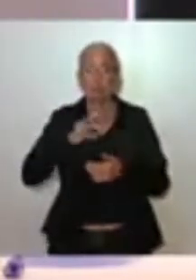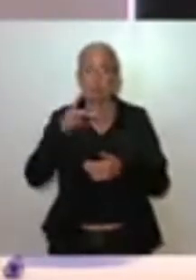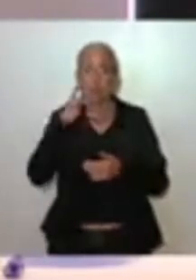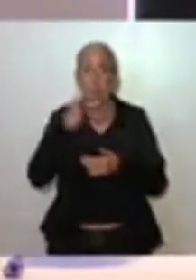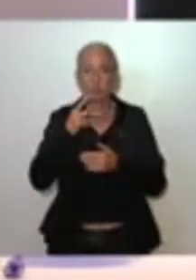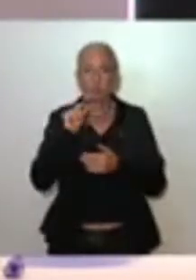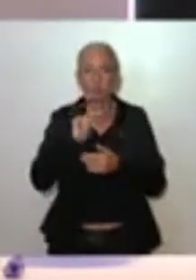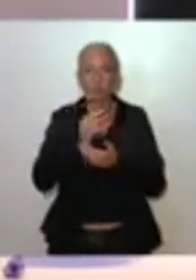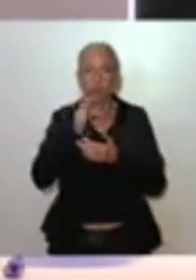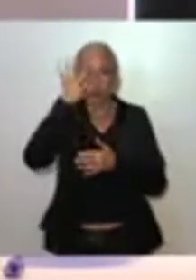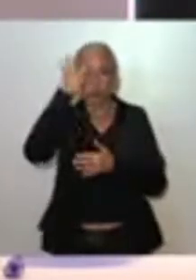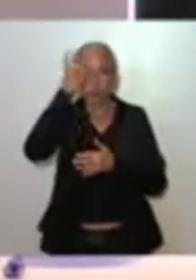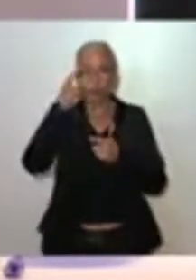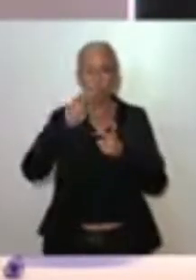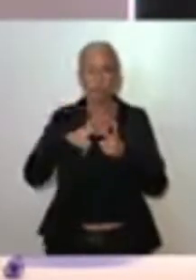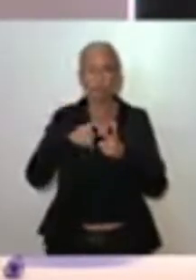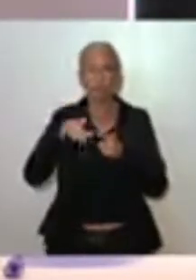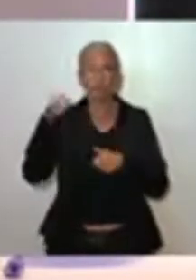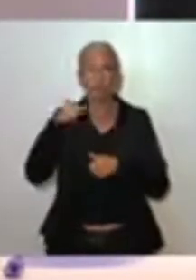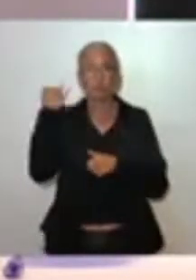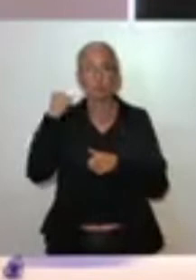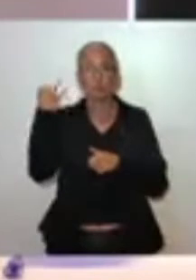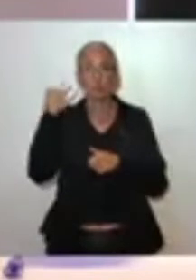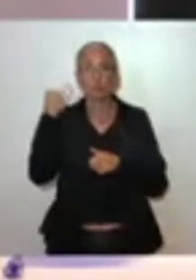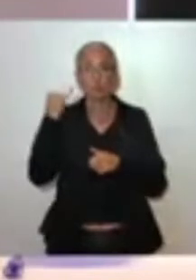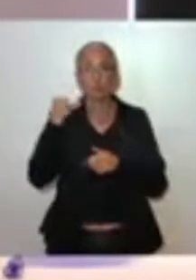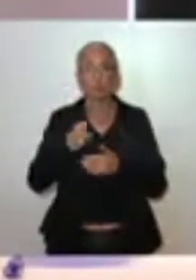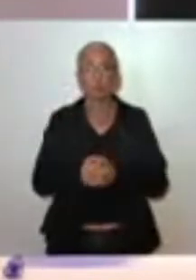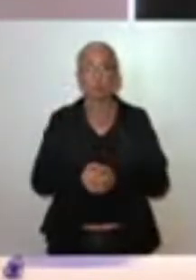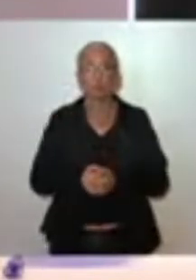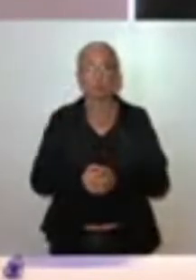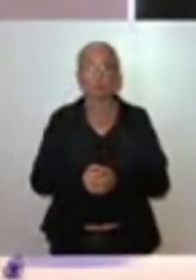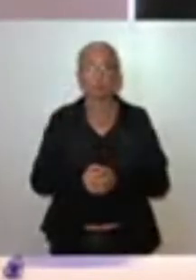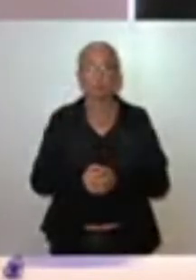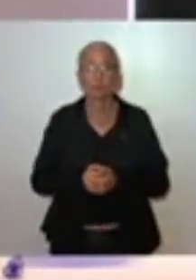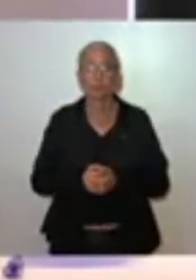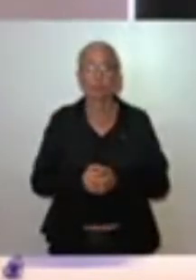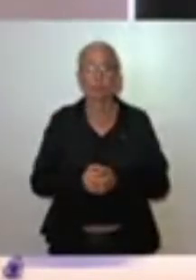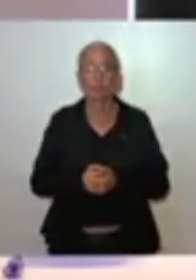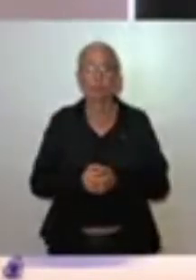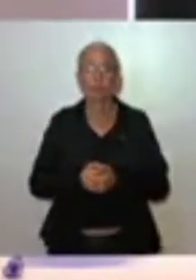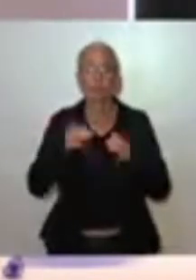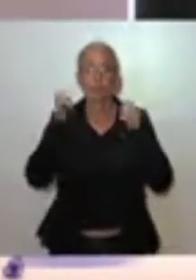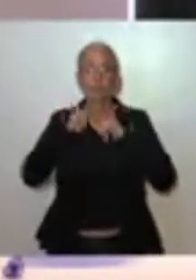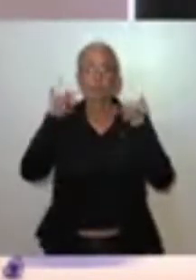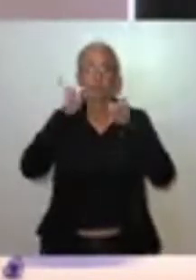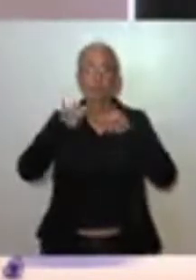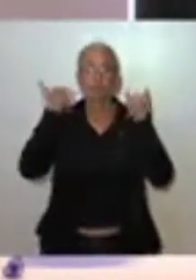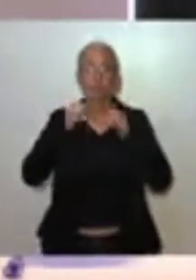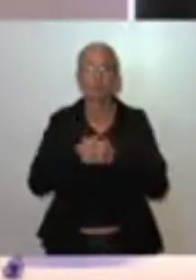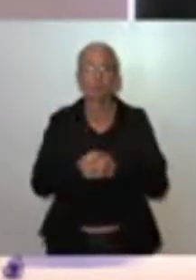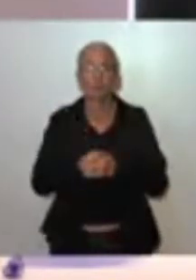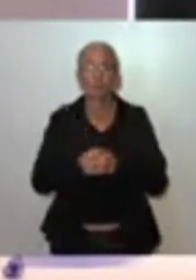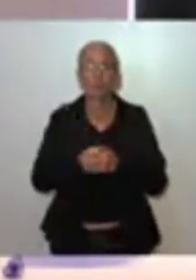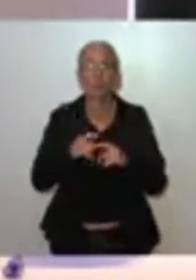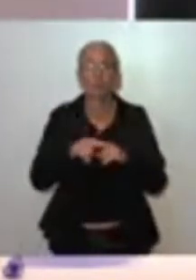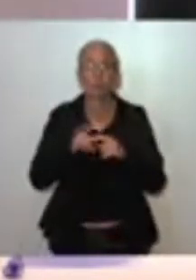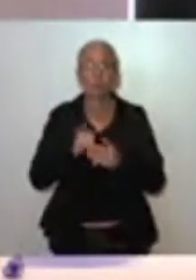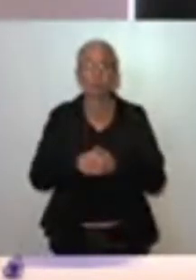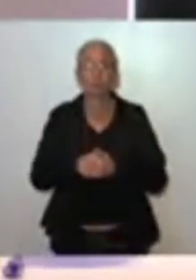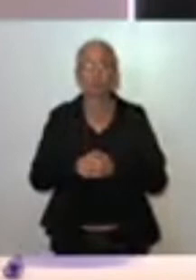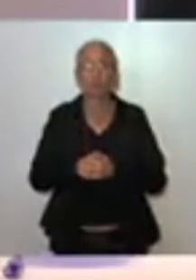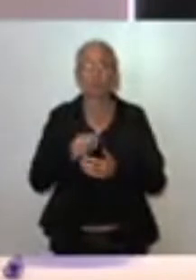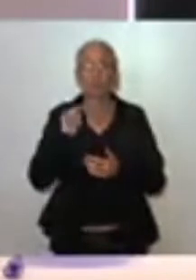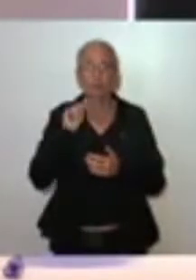um equívoco e até um importante cantor sertanejo é difundir o Provavelmente por um ciência